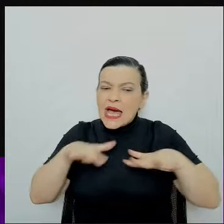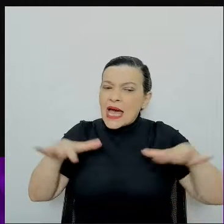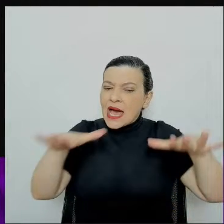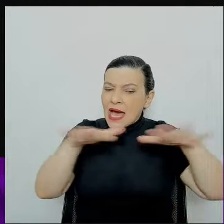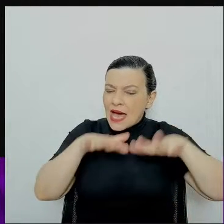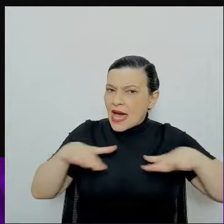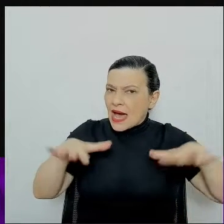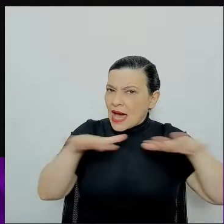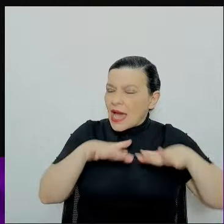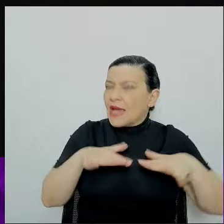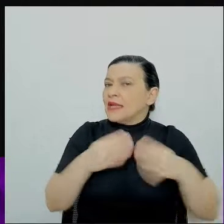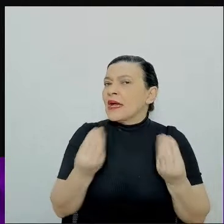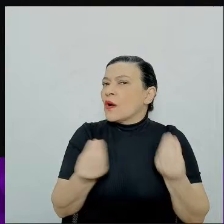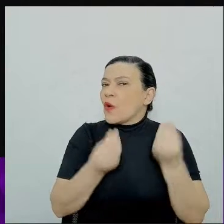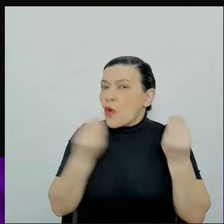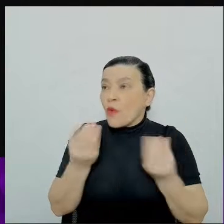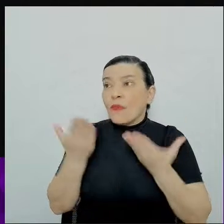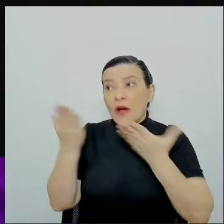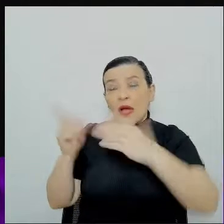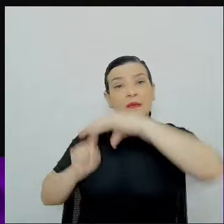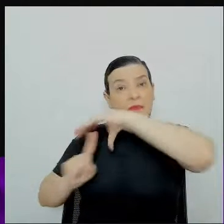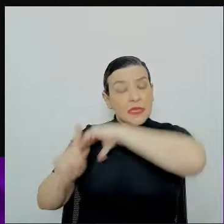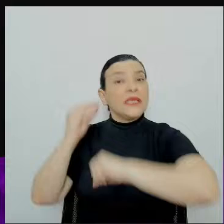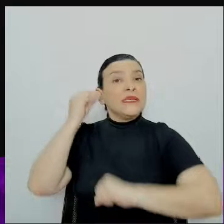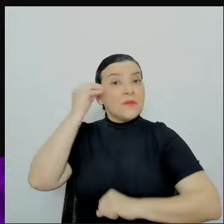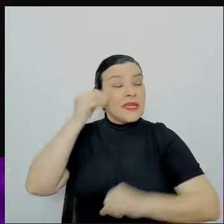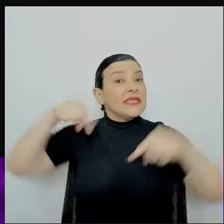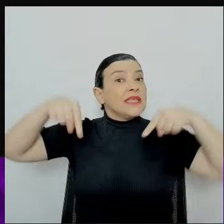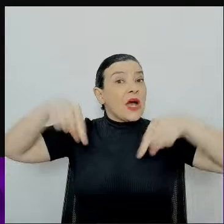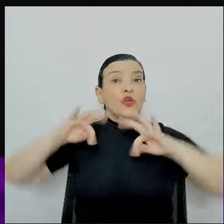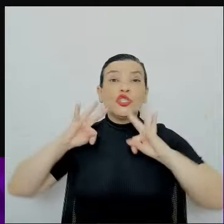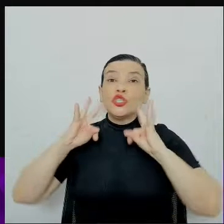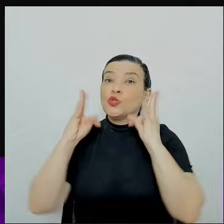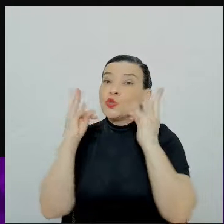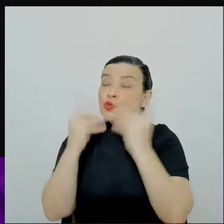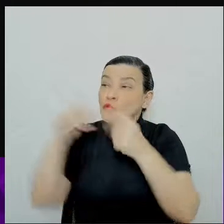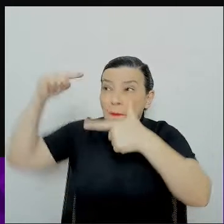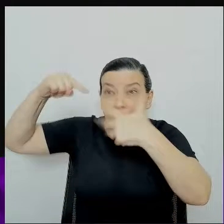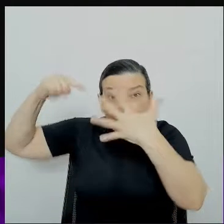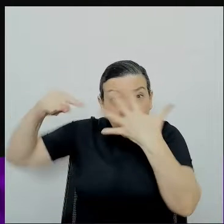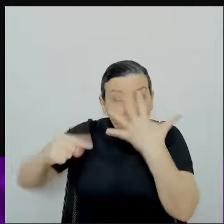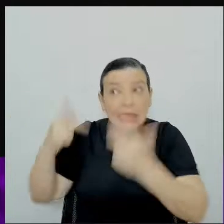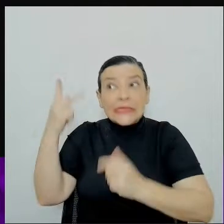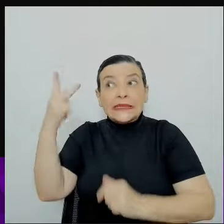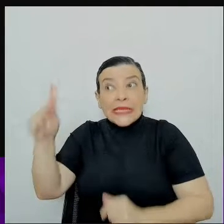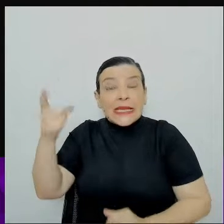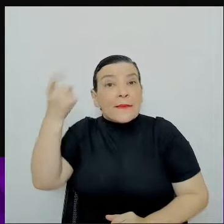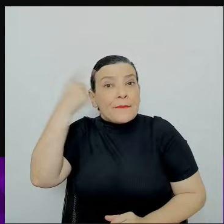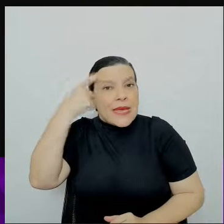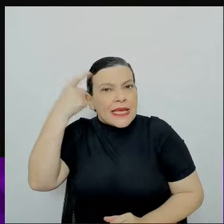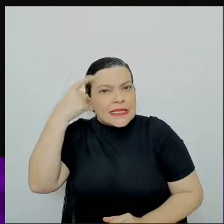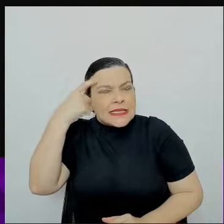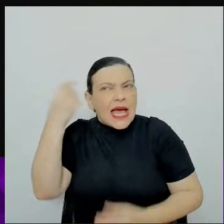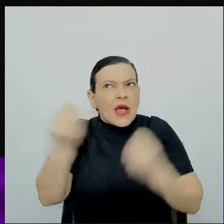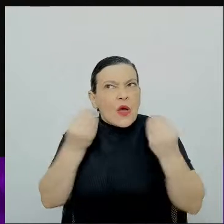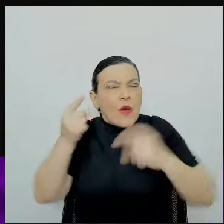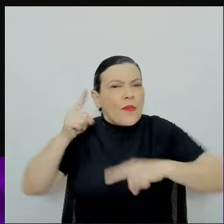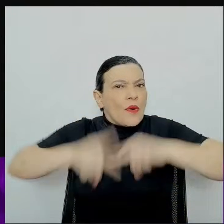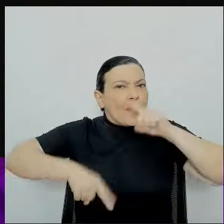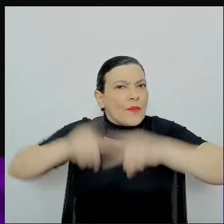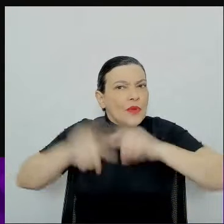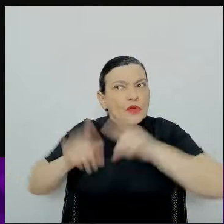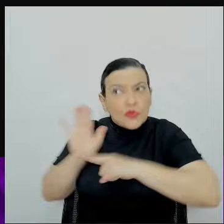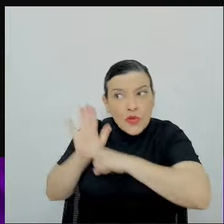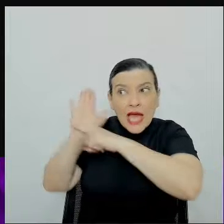de vocês vai mudar. Realmente estamos na era da experiência. Então, por que será que pensar em produtos não é mais suficiente, né?